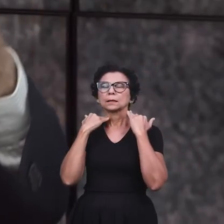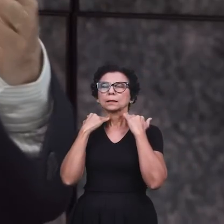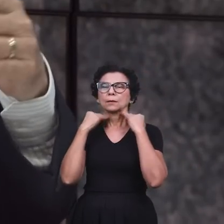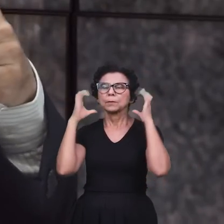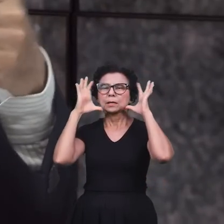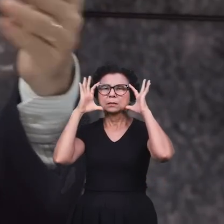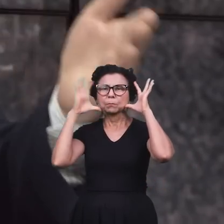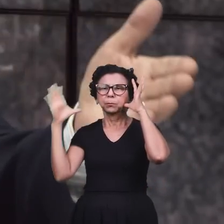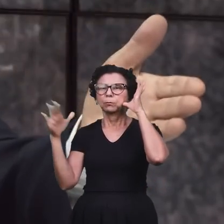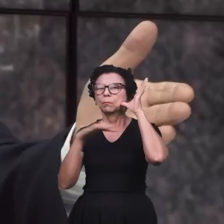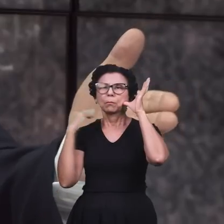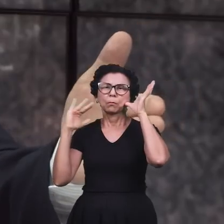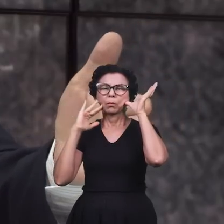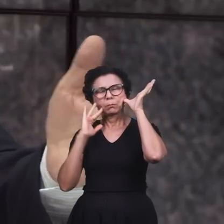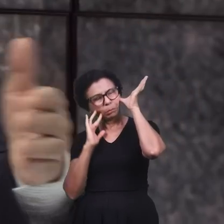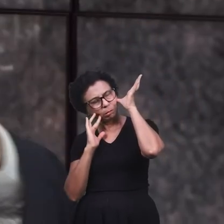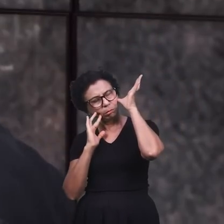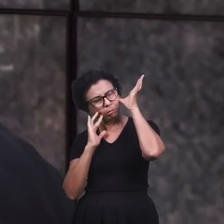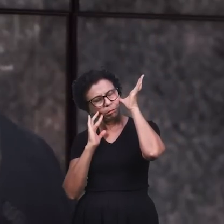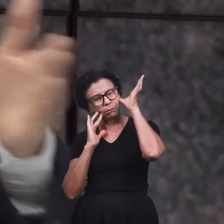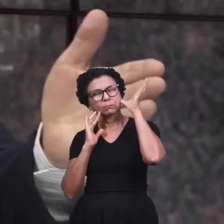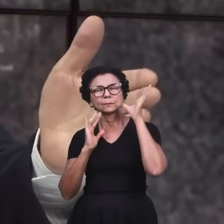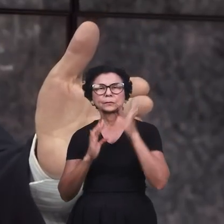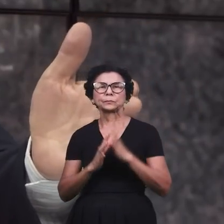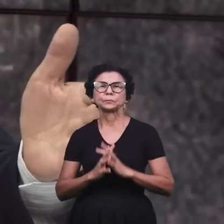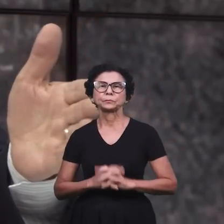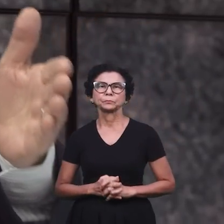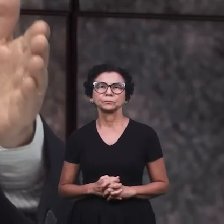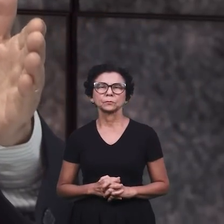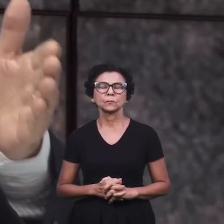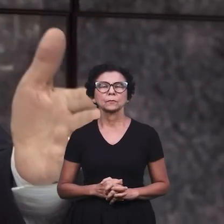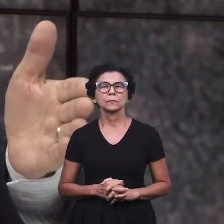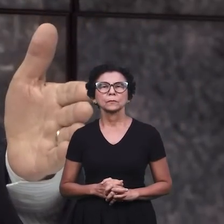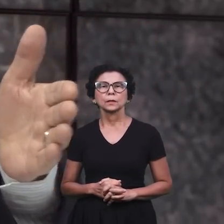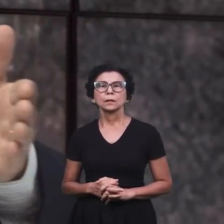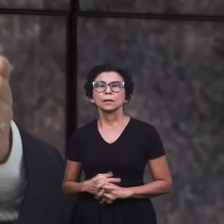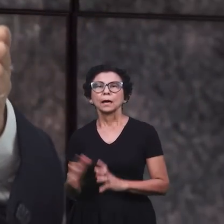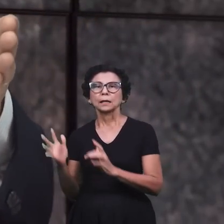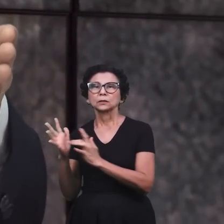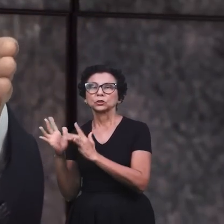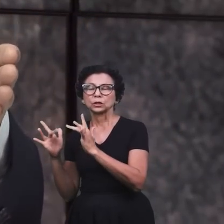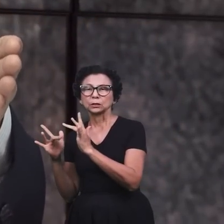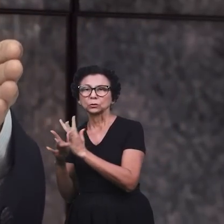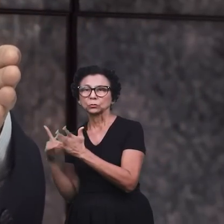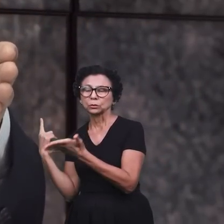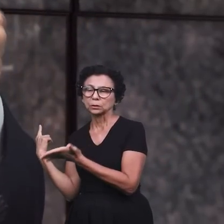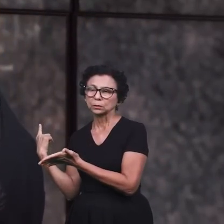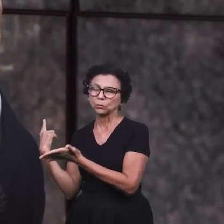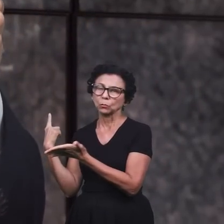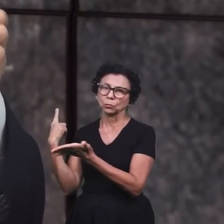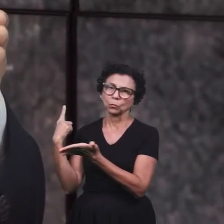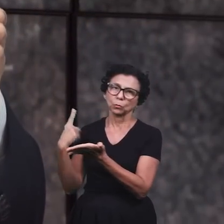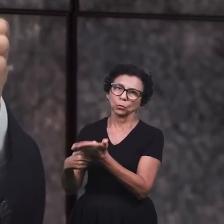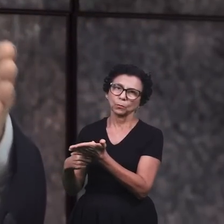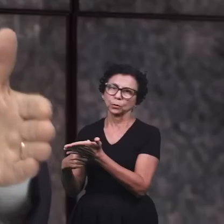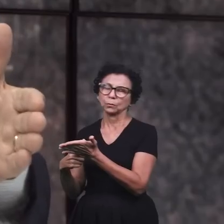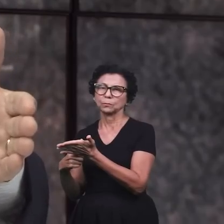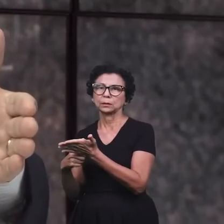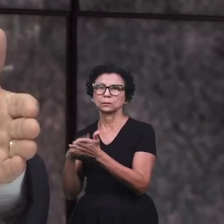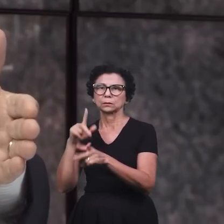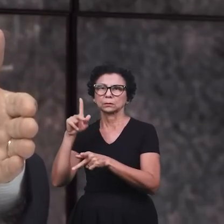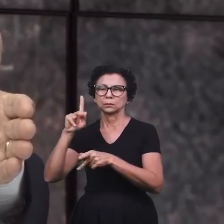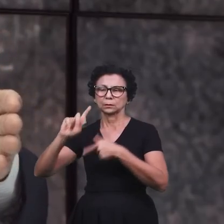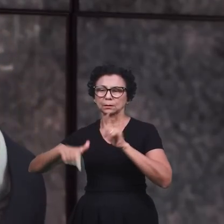e também com as outras famílias da terra. Passa a vigorar agora o